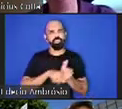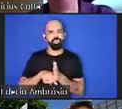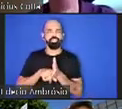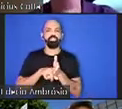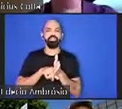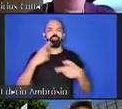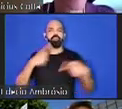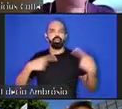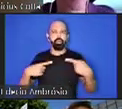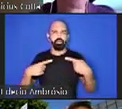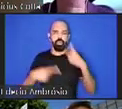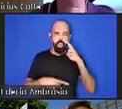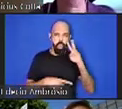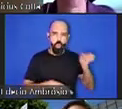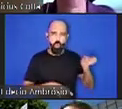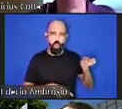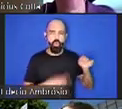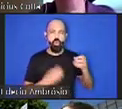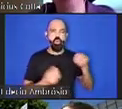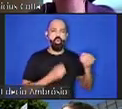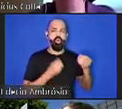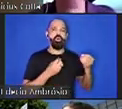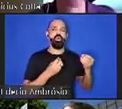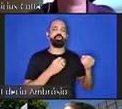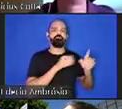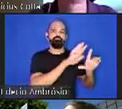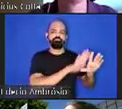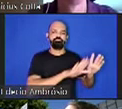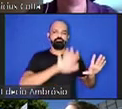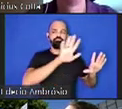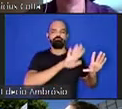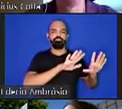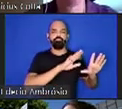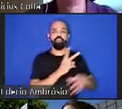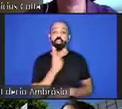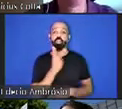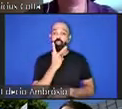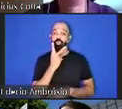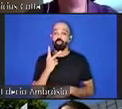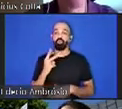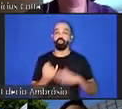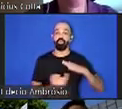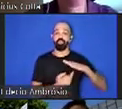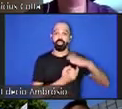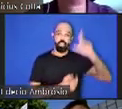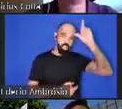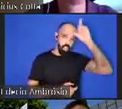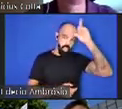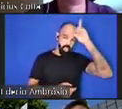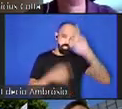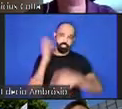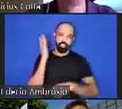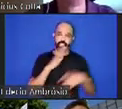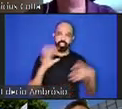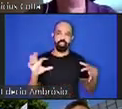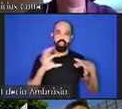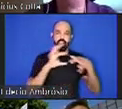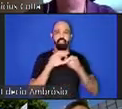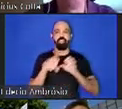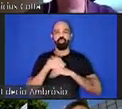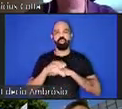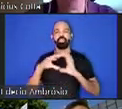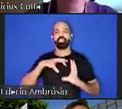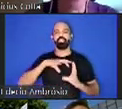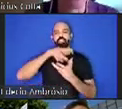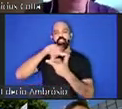lado, né, as faces de duas agências alemãs de interação direta na educação internacional,